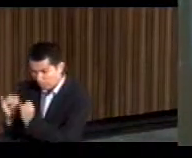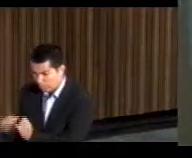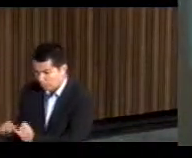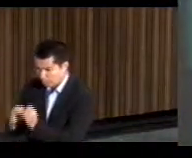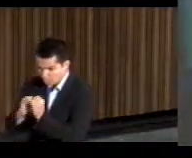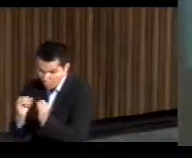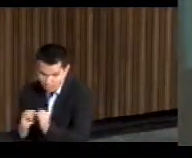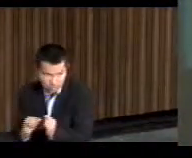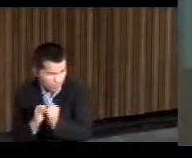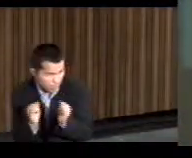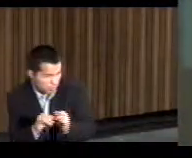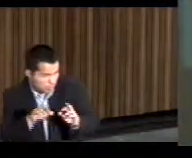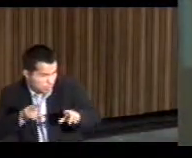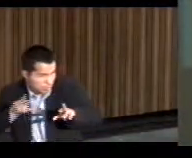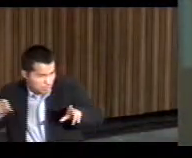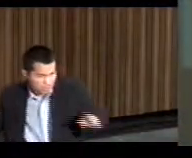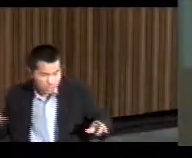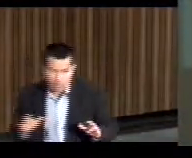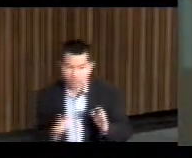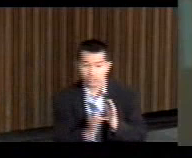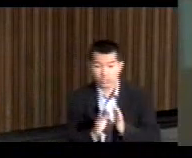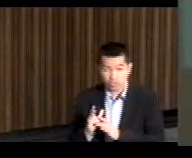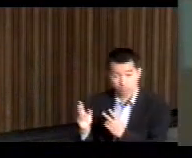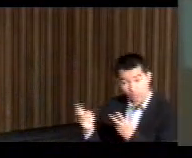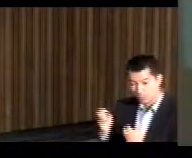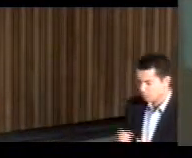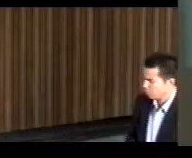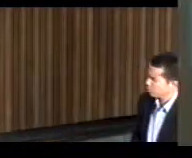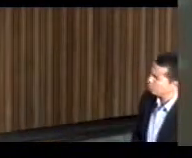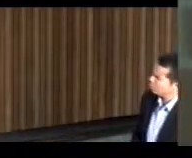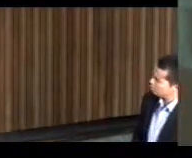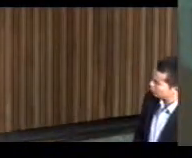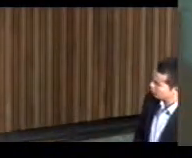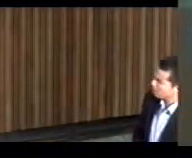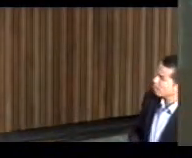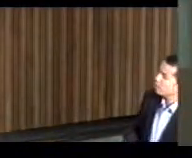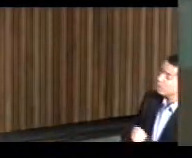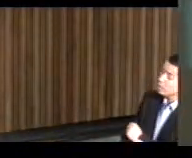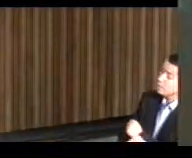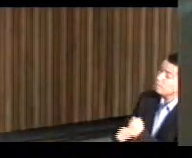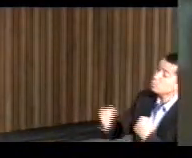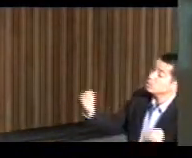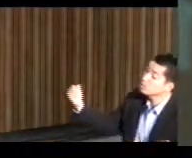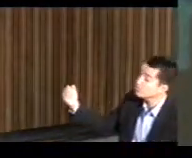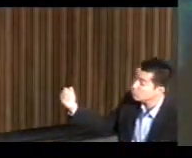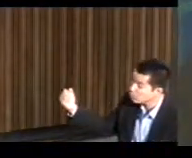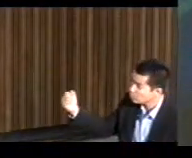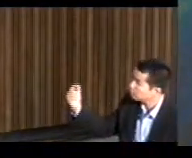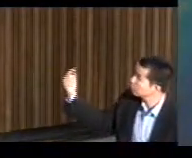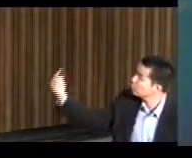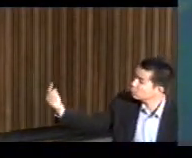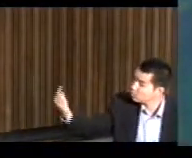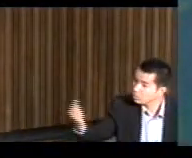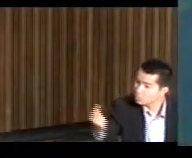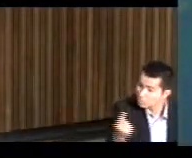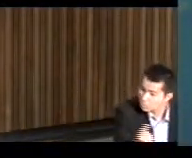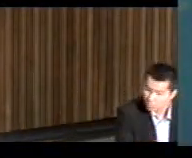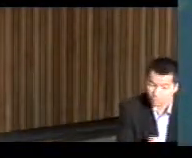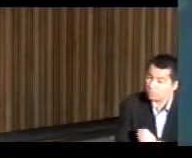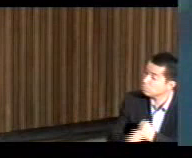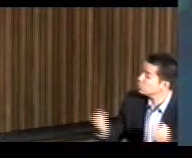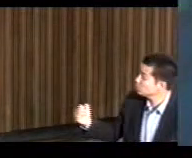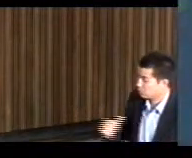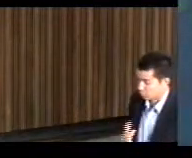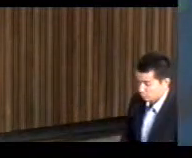alguma coisa. E aí Jesus vai dizer assim: o que é impossível para os seres humanos é possível